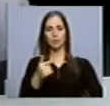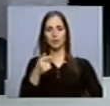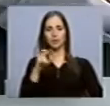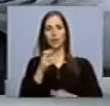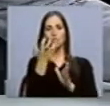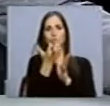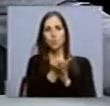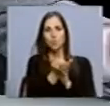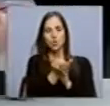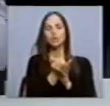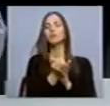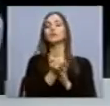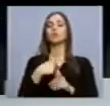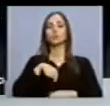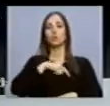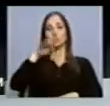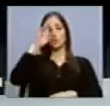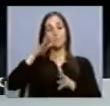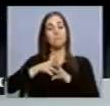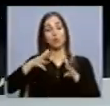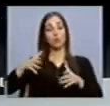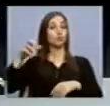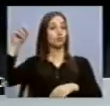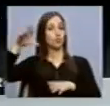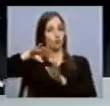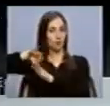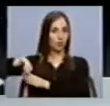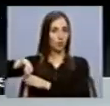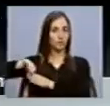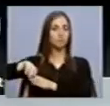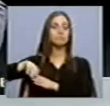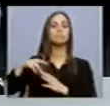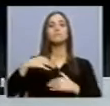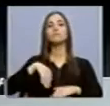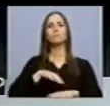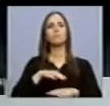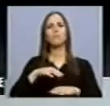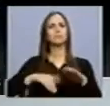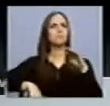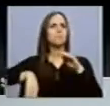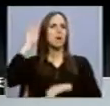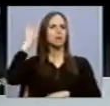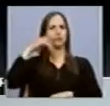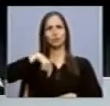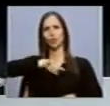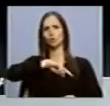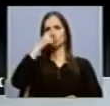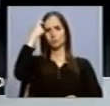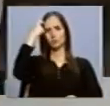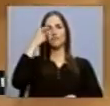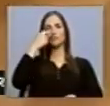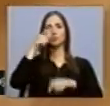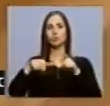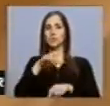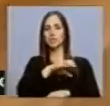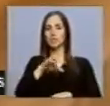Solar, obviamente se excluirmos o Sol, mas é muito mais elevado que aquilo que nós pensávamos, que os cientistas pensavam, aliás. Quando nós